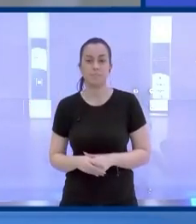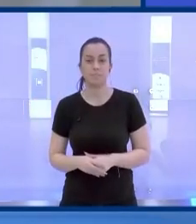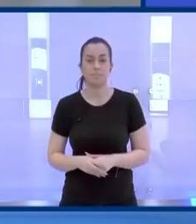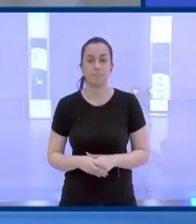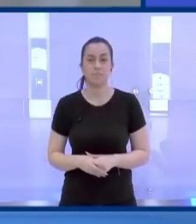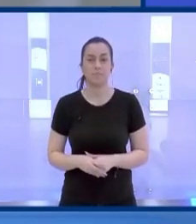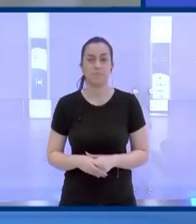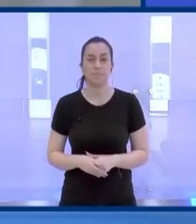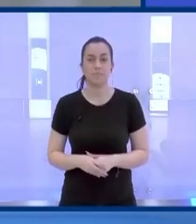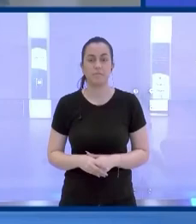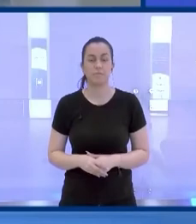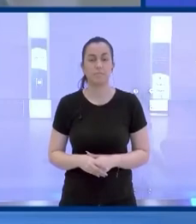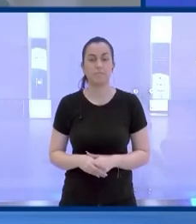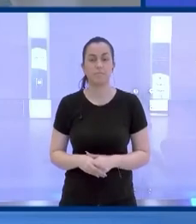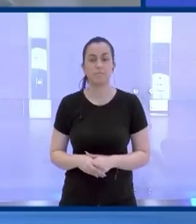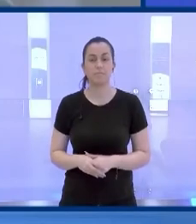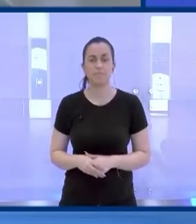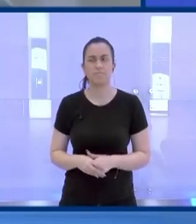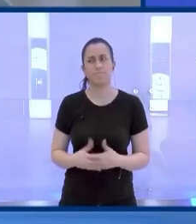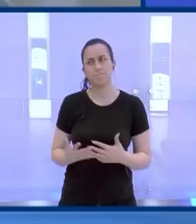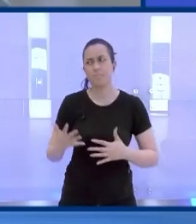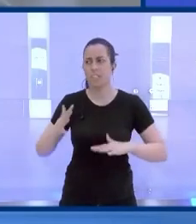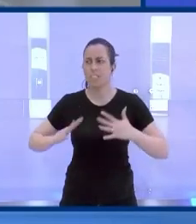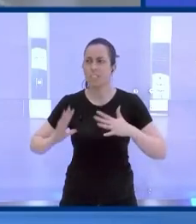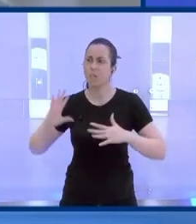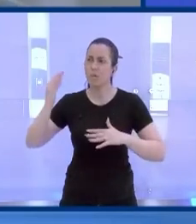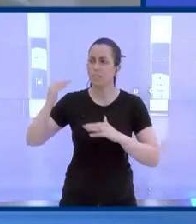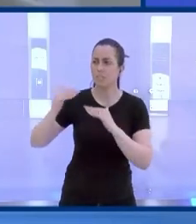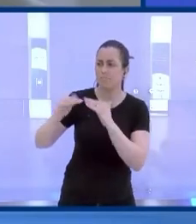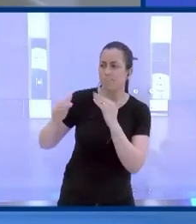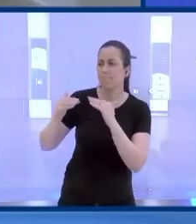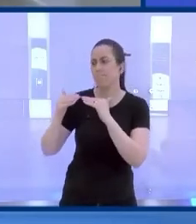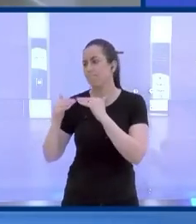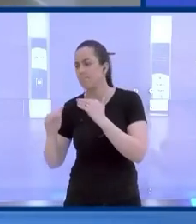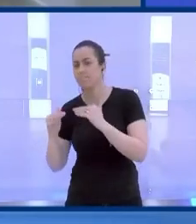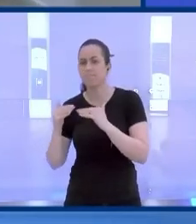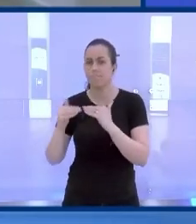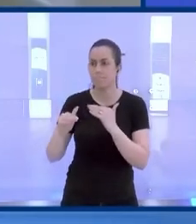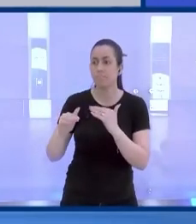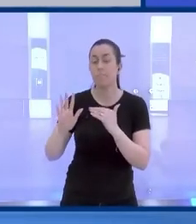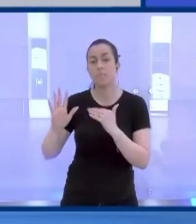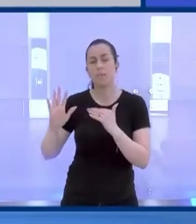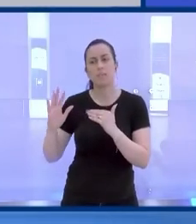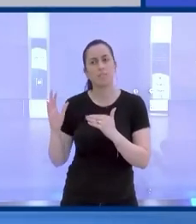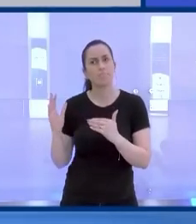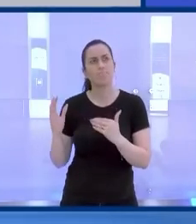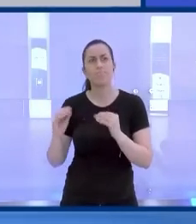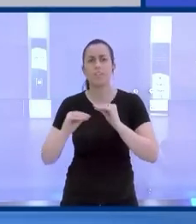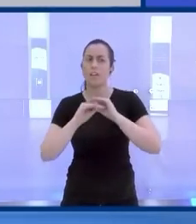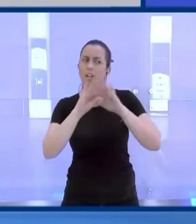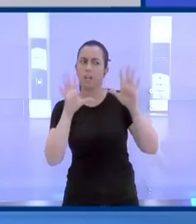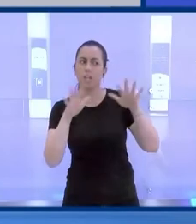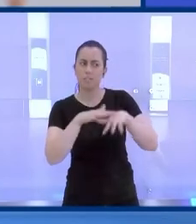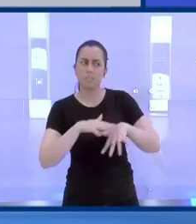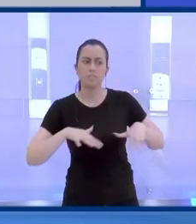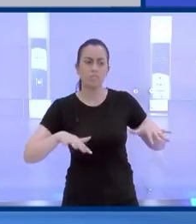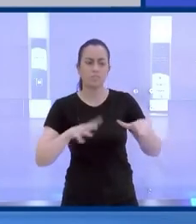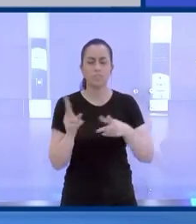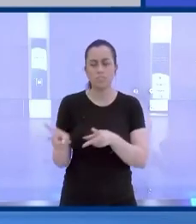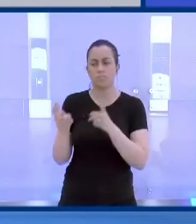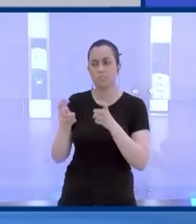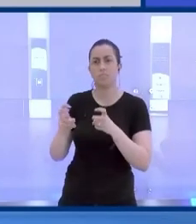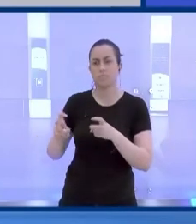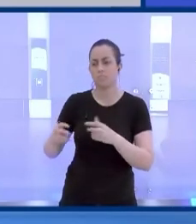gente tenha algumas discordâncias sobre essa transformação, eu acho que é claro para todos que existe um